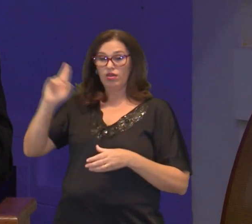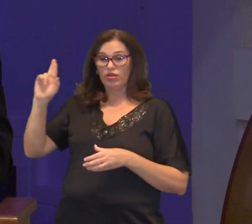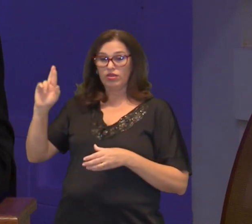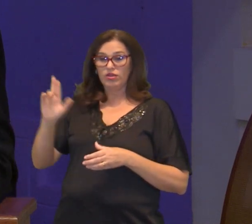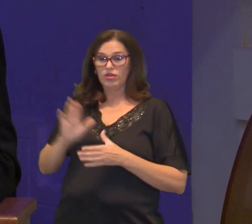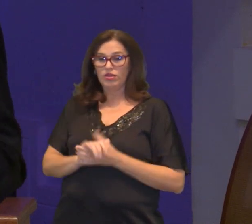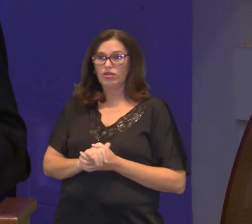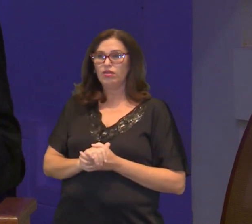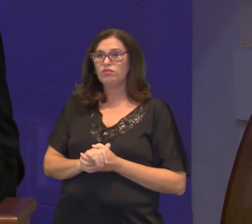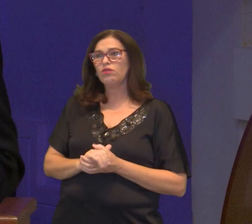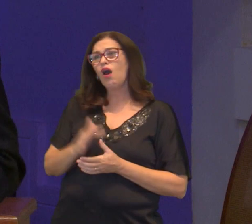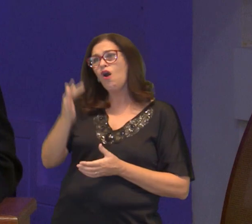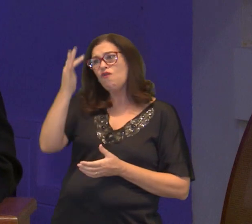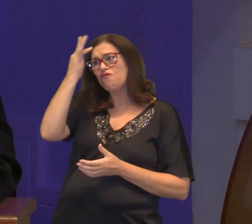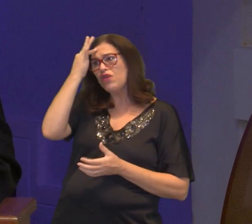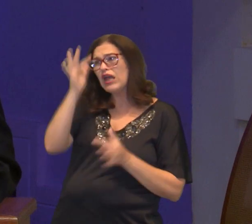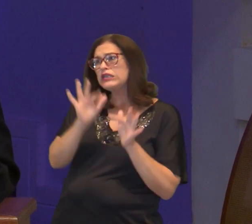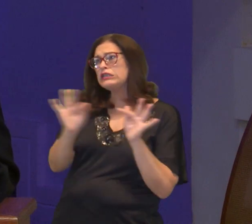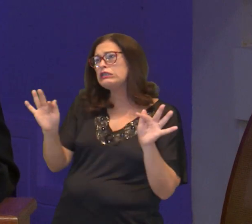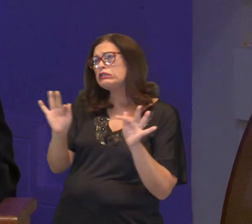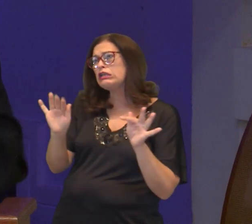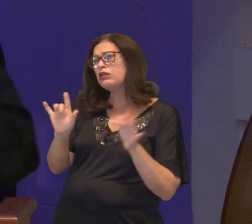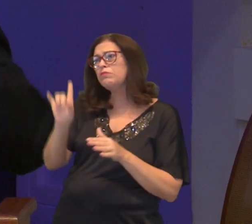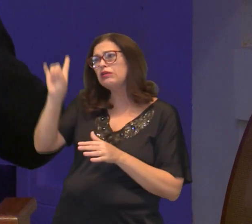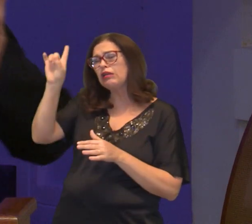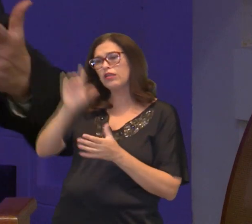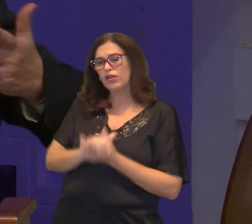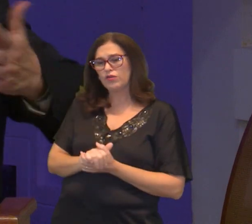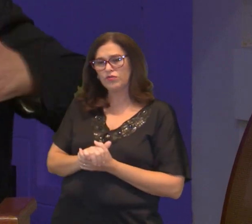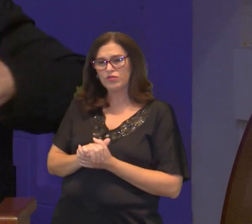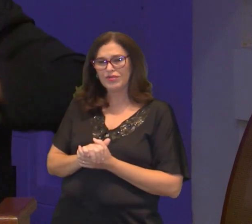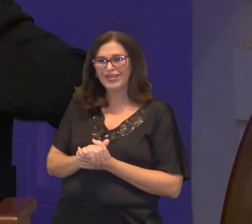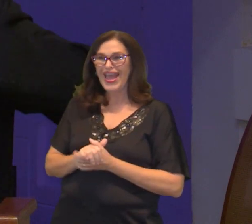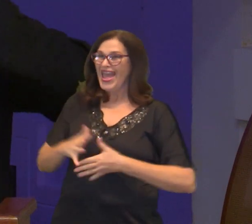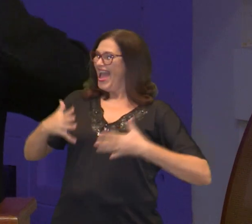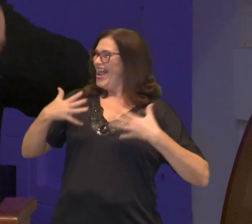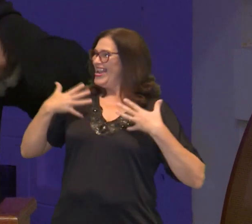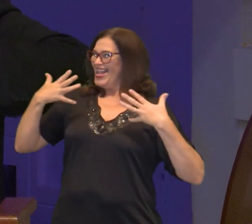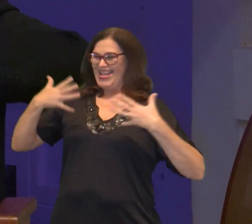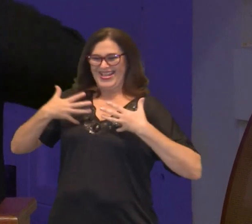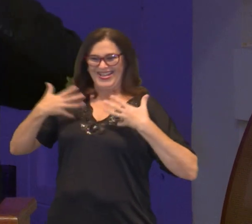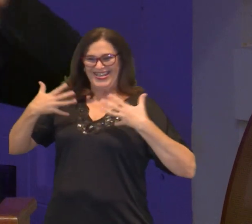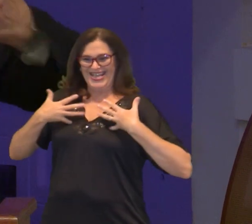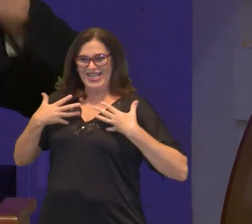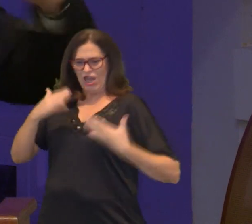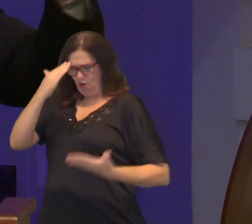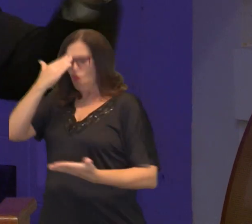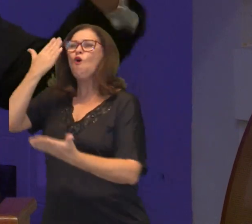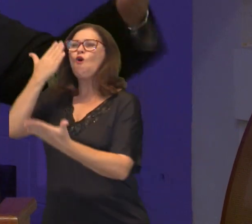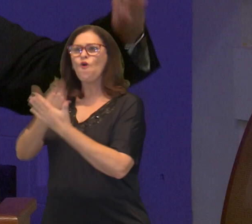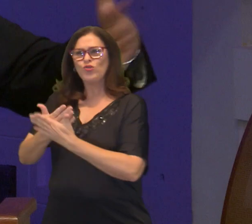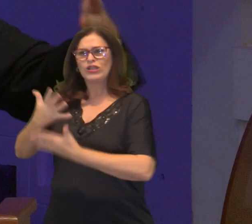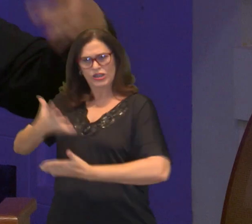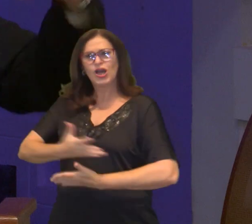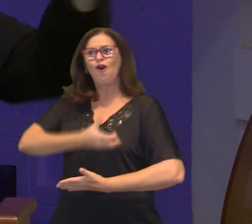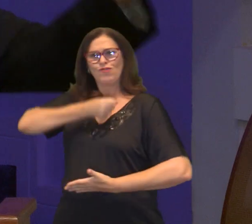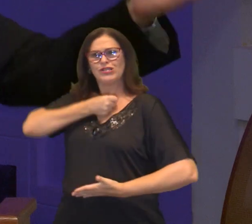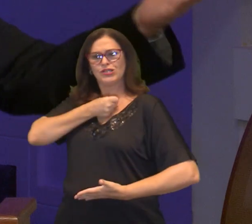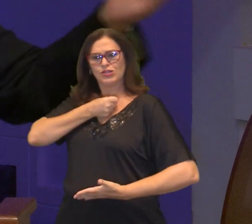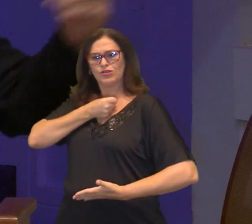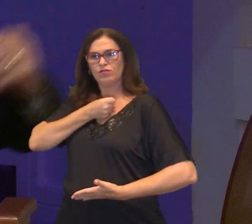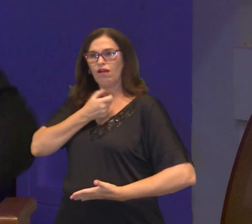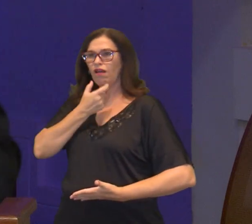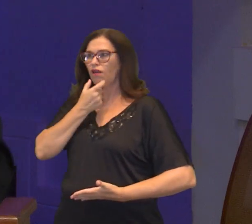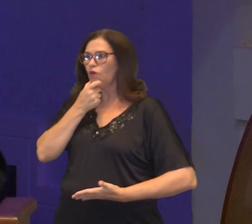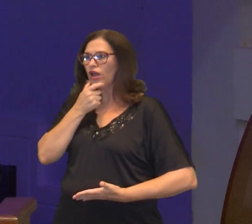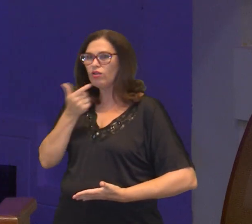fé simples em Deus e tinham aquela alegria e aquela convicção de salvação que o Wesley